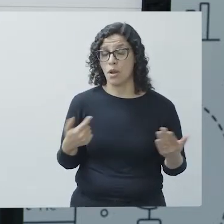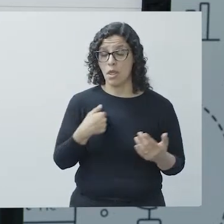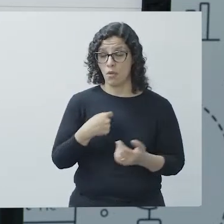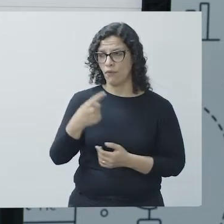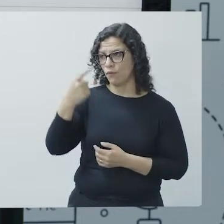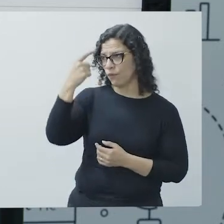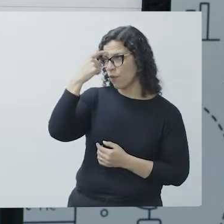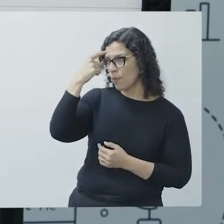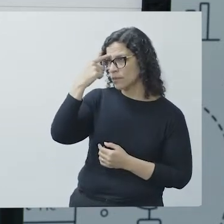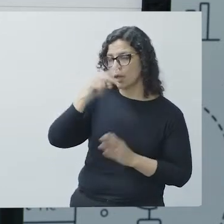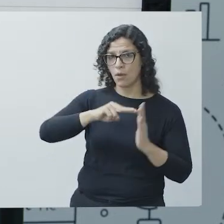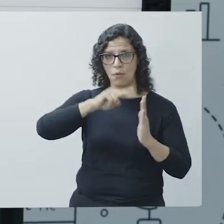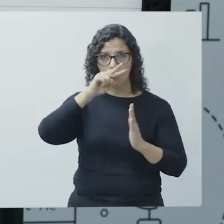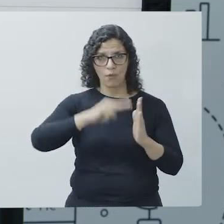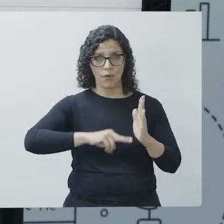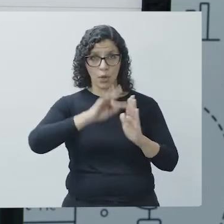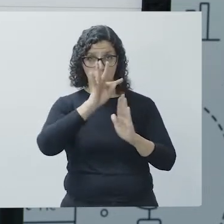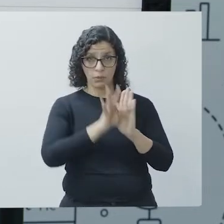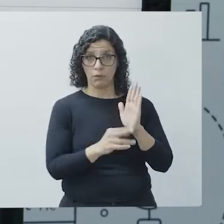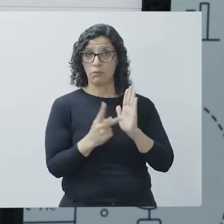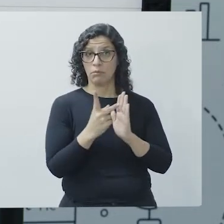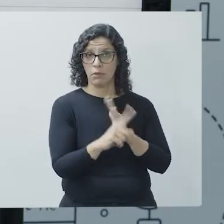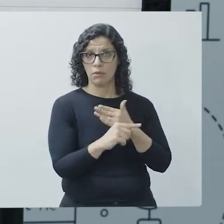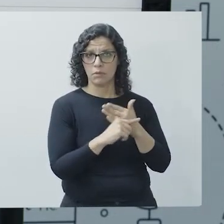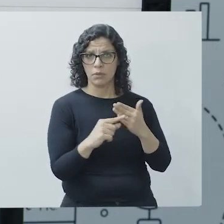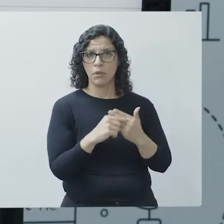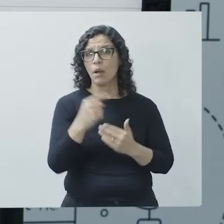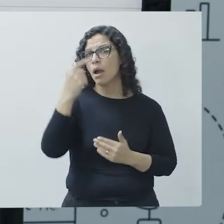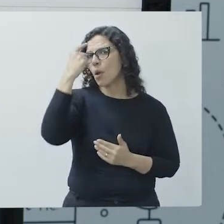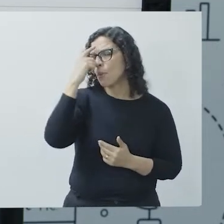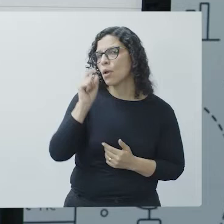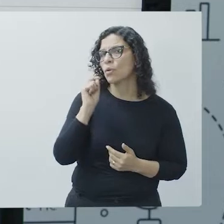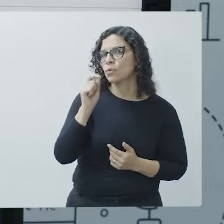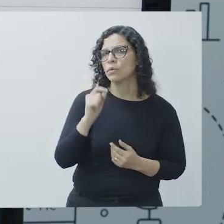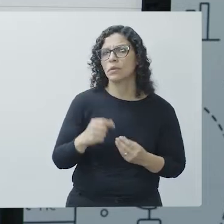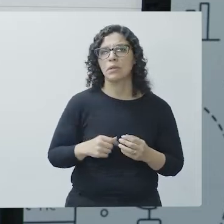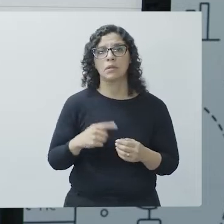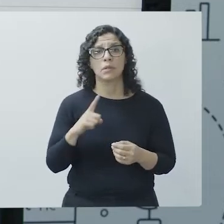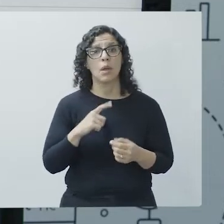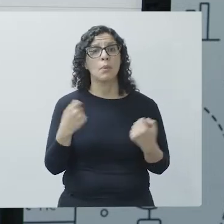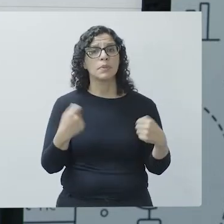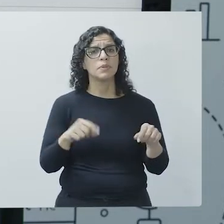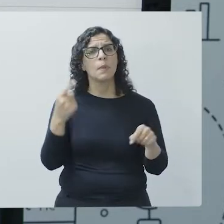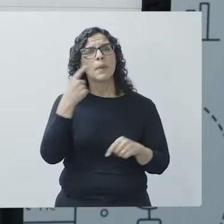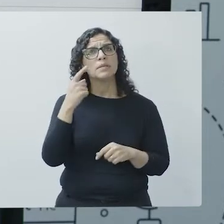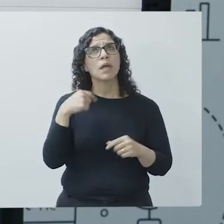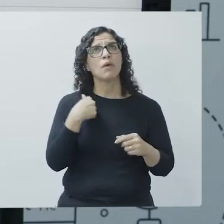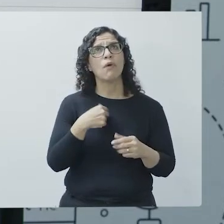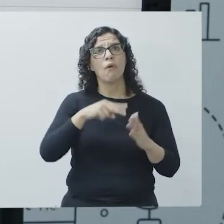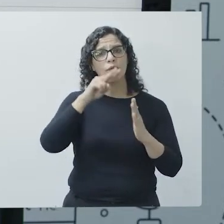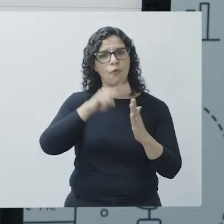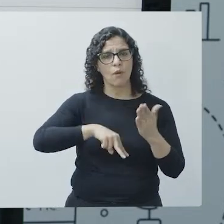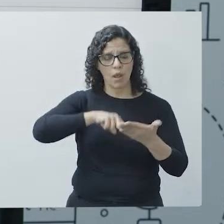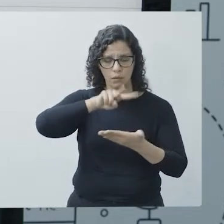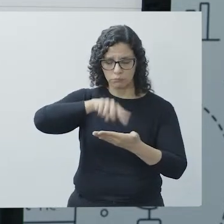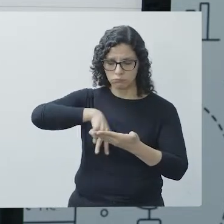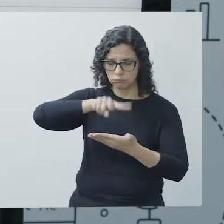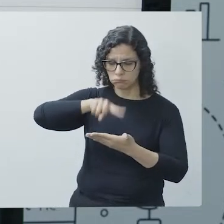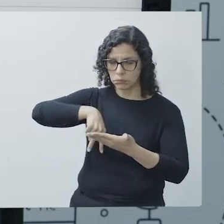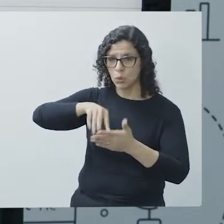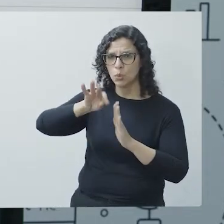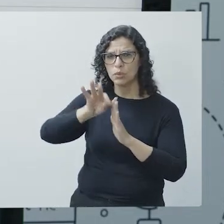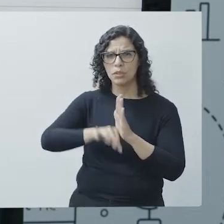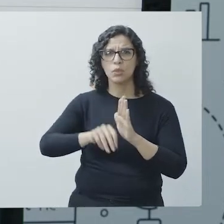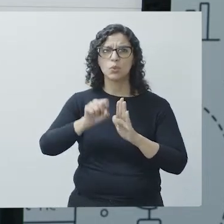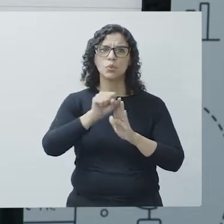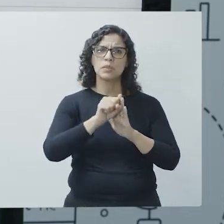quando eu pensar na leitura do Machado de Assis, eu vou ter que pensar o quê? Vou ter que pensar que eu vou fazer uma leitura ali do